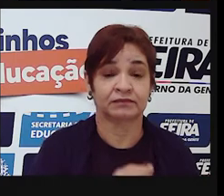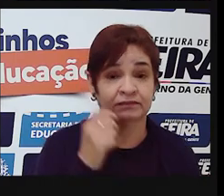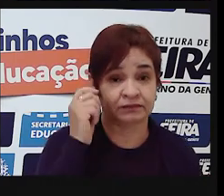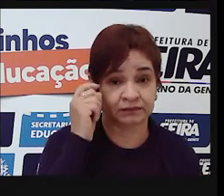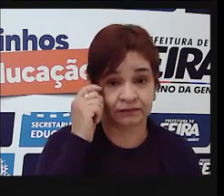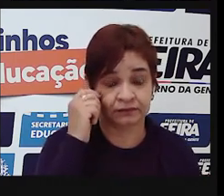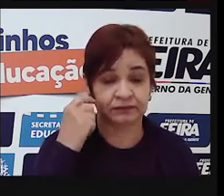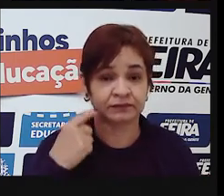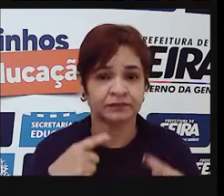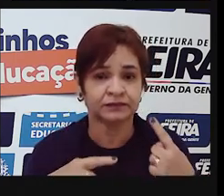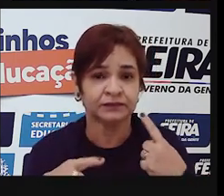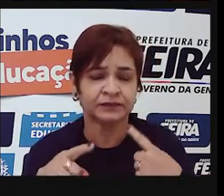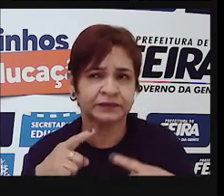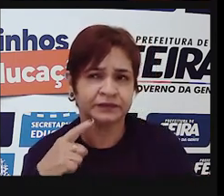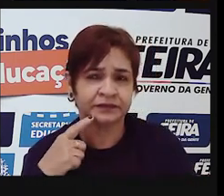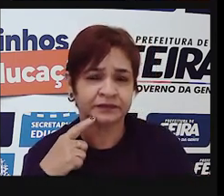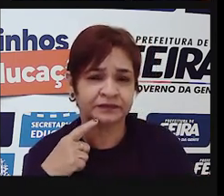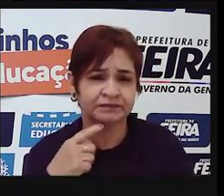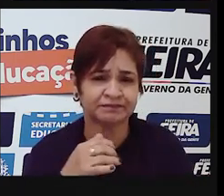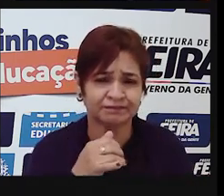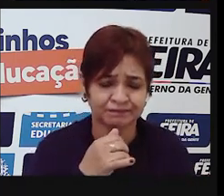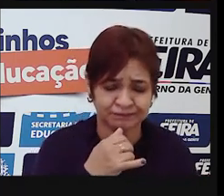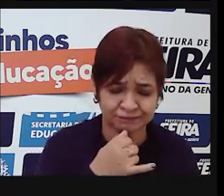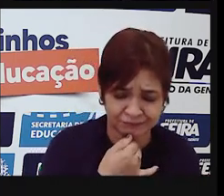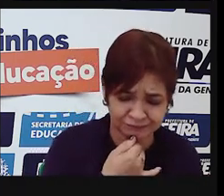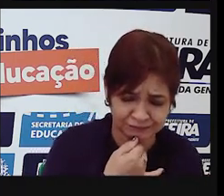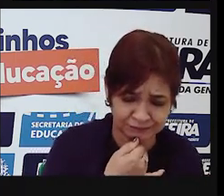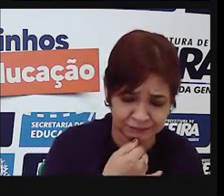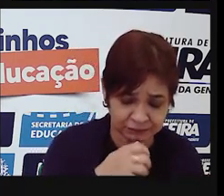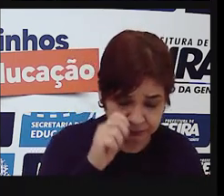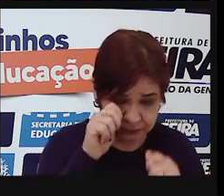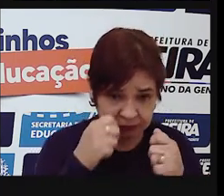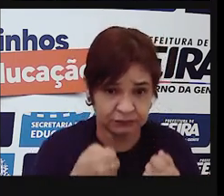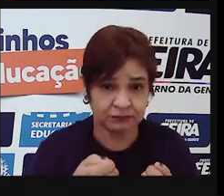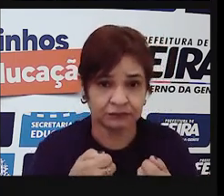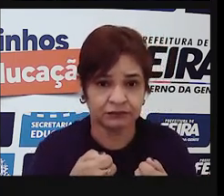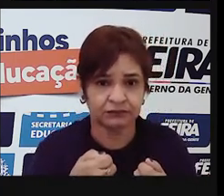que faz você ficar triste e até chorar? Meu Deus!